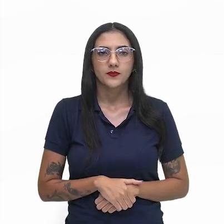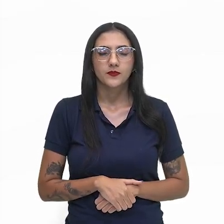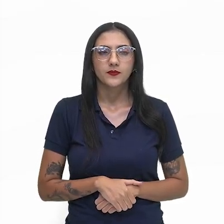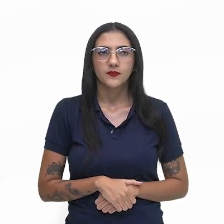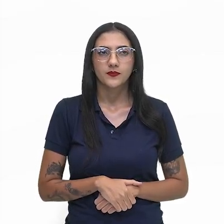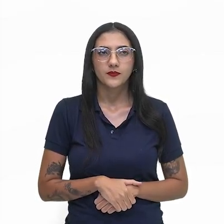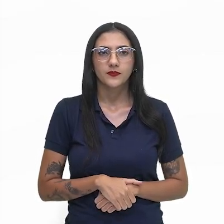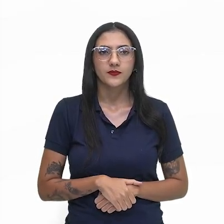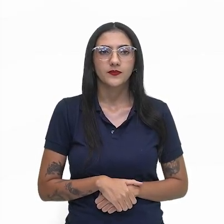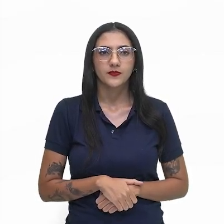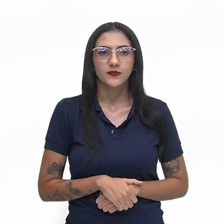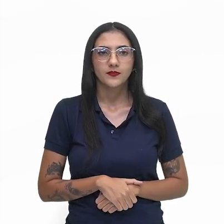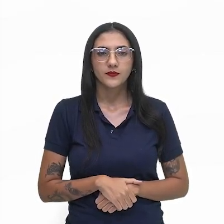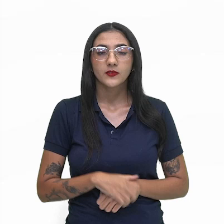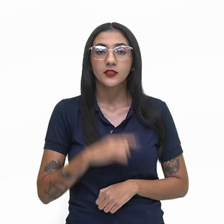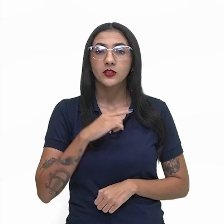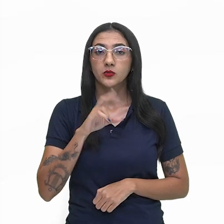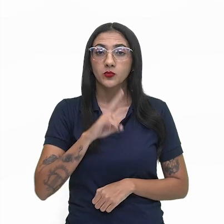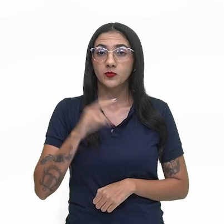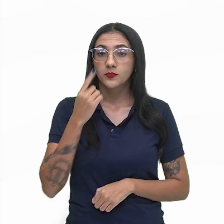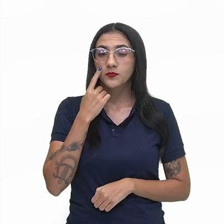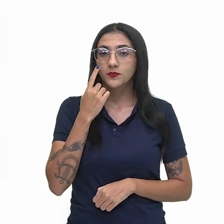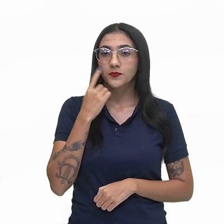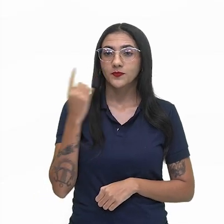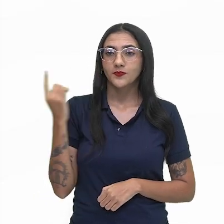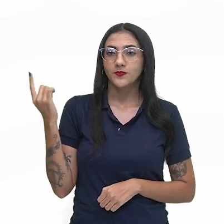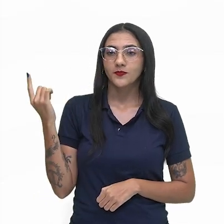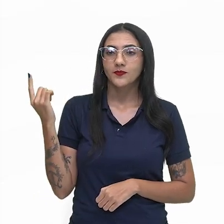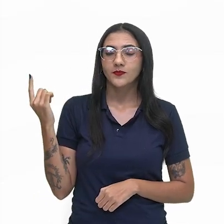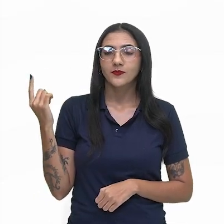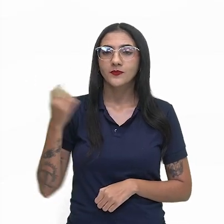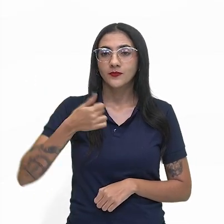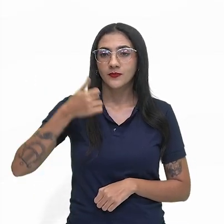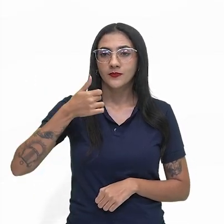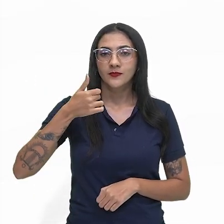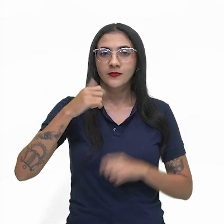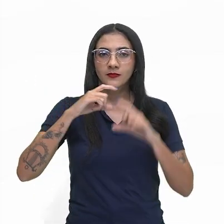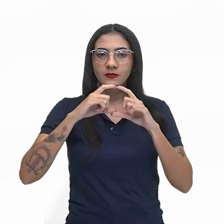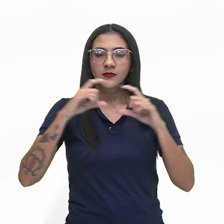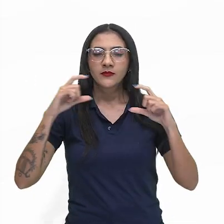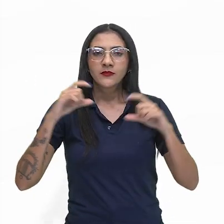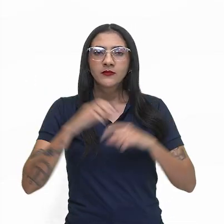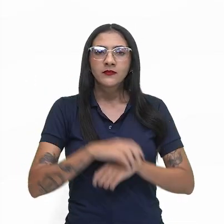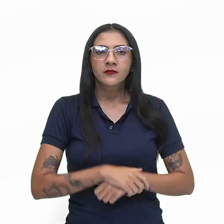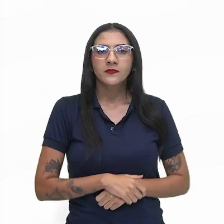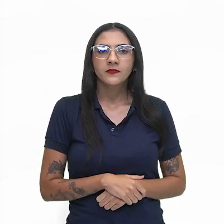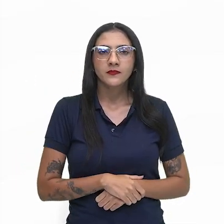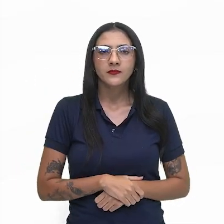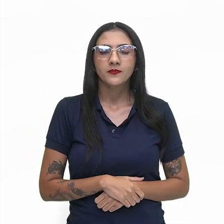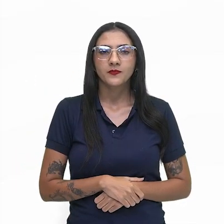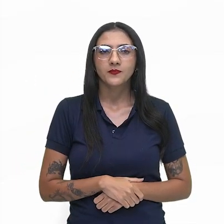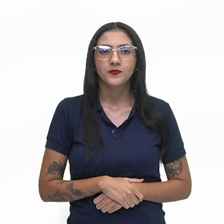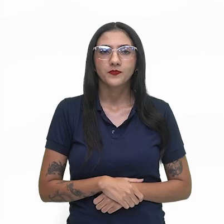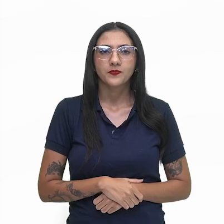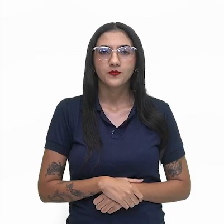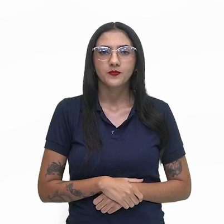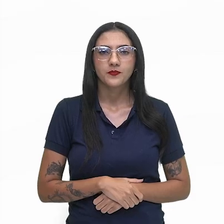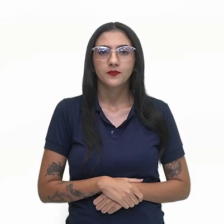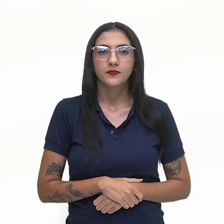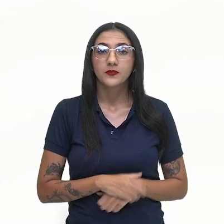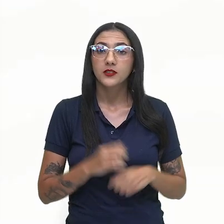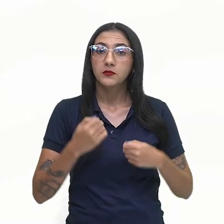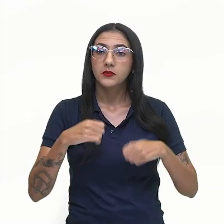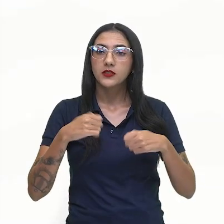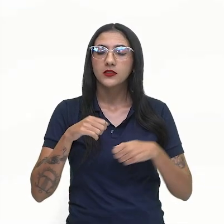Nós temos ali, então, use quotes for exact phrases. Use, então, né,